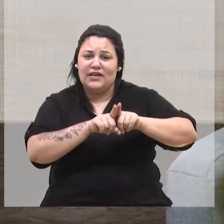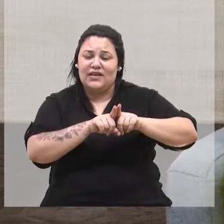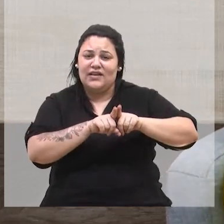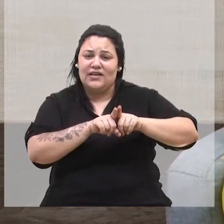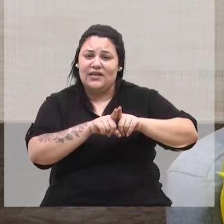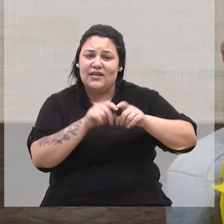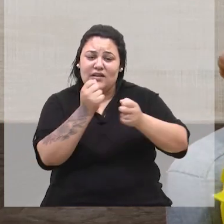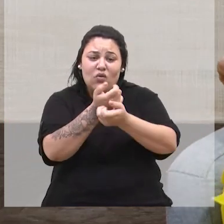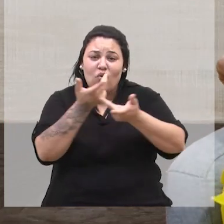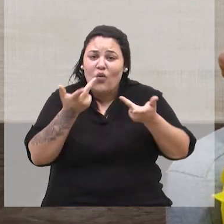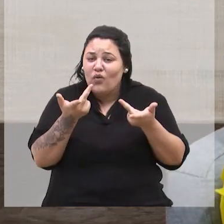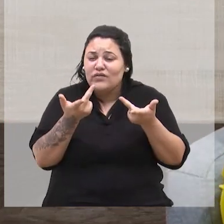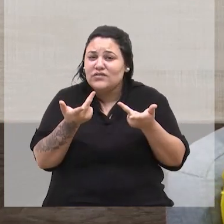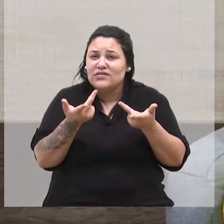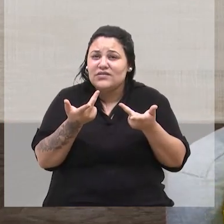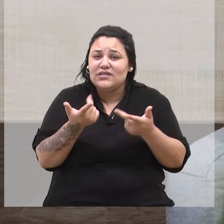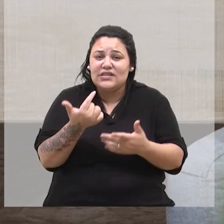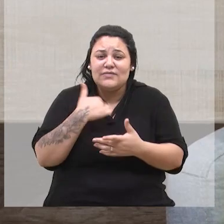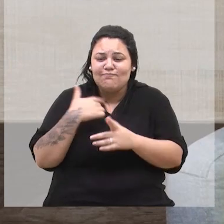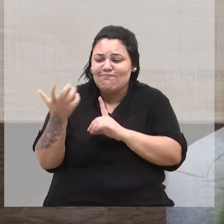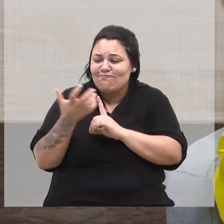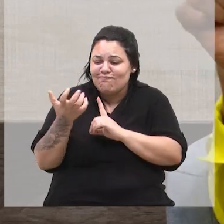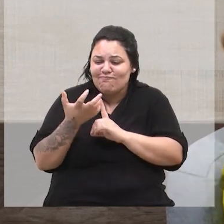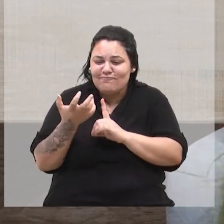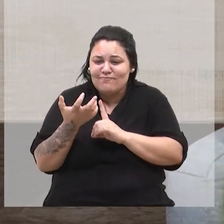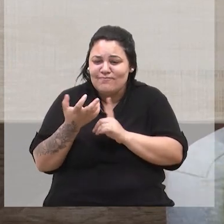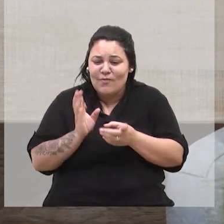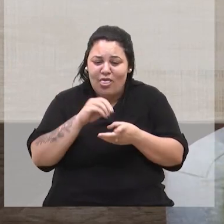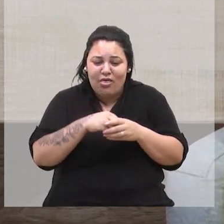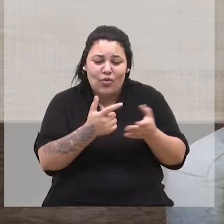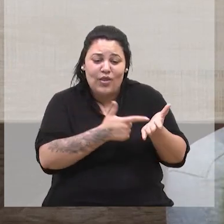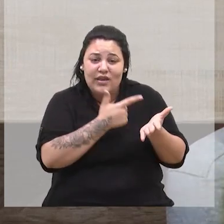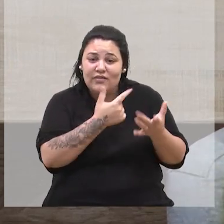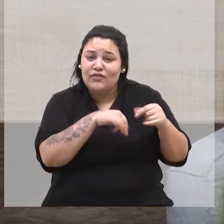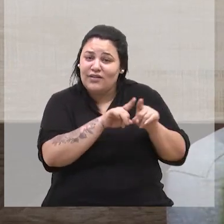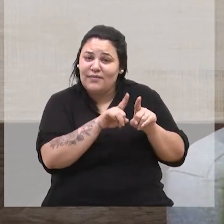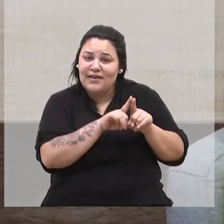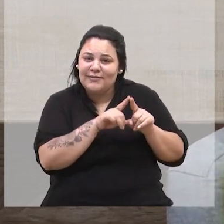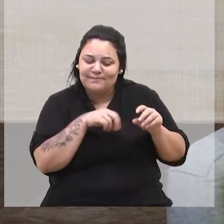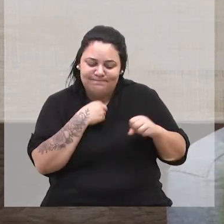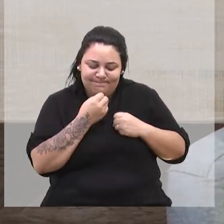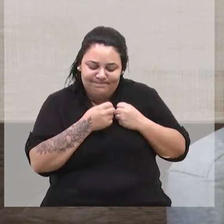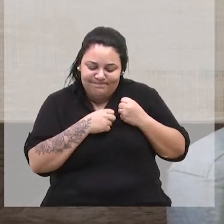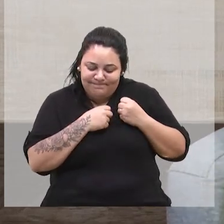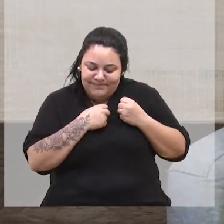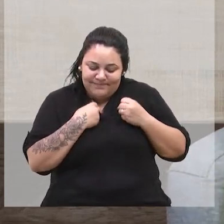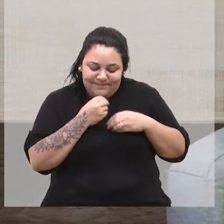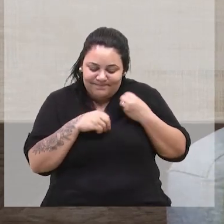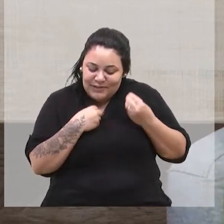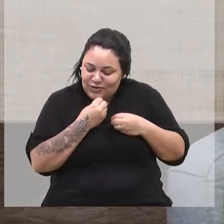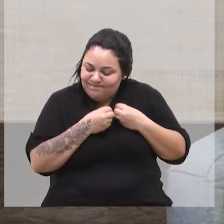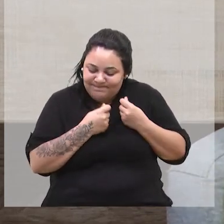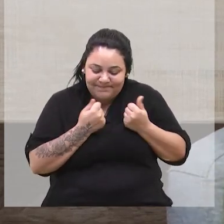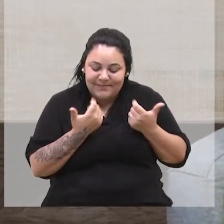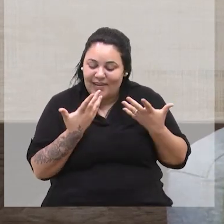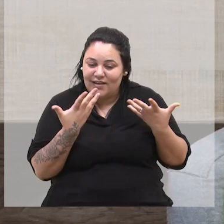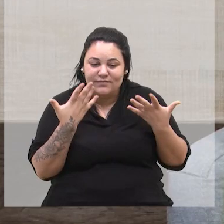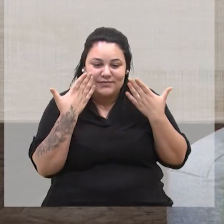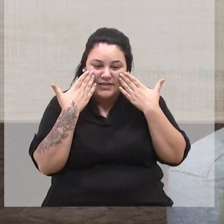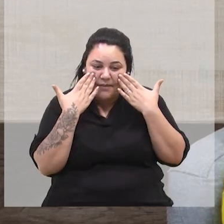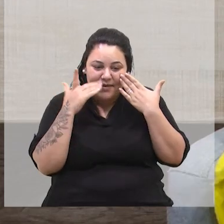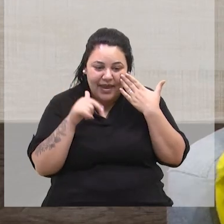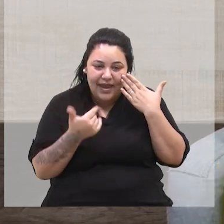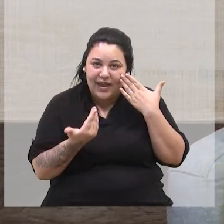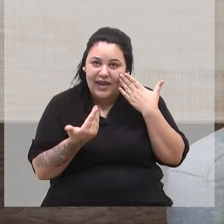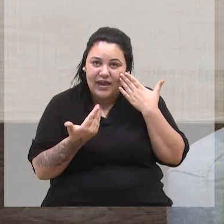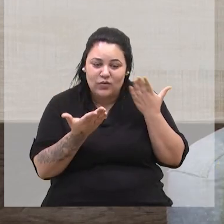uma das questões que me afetou muito na obra e que me mexeu interiormente comigo, sabe? Foi o